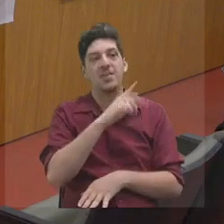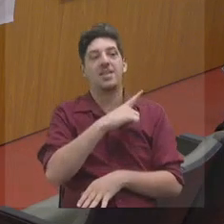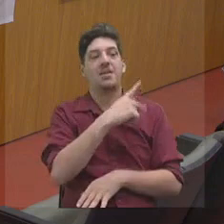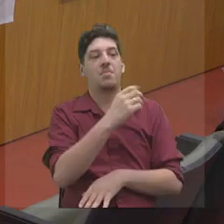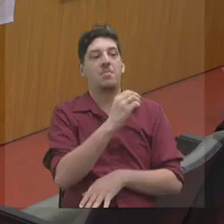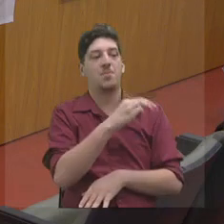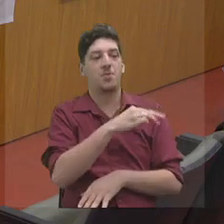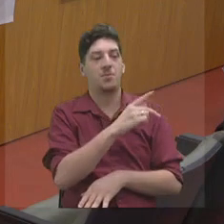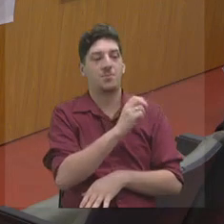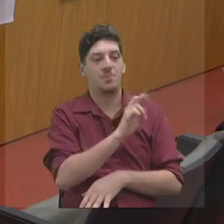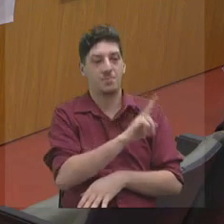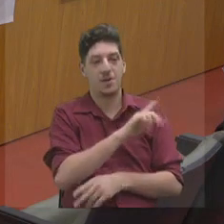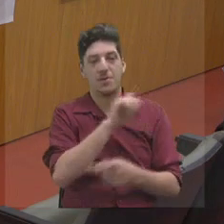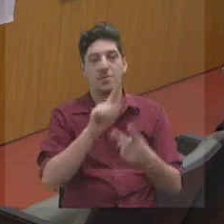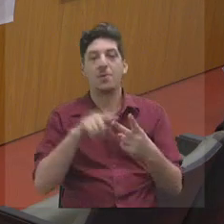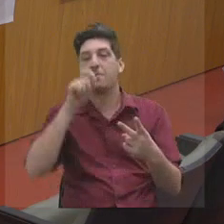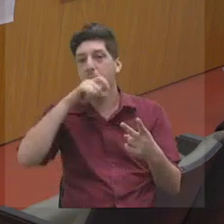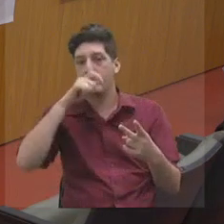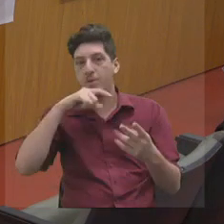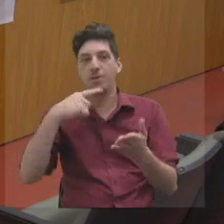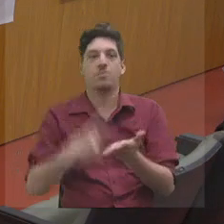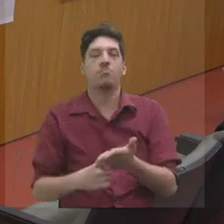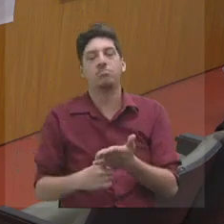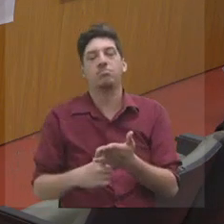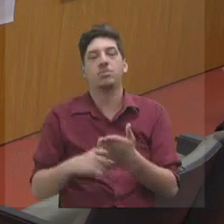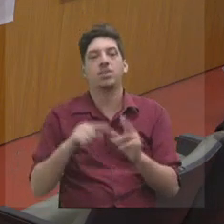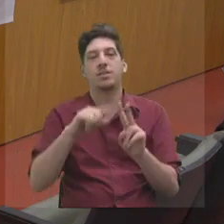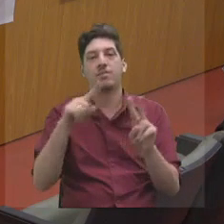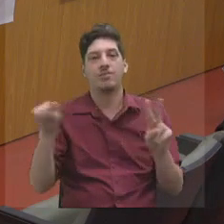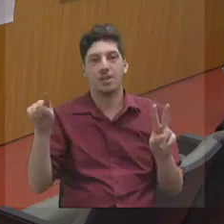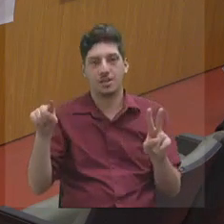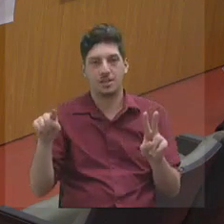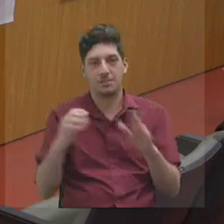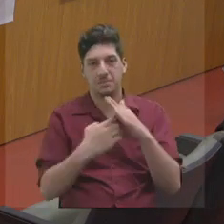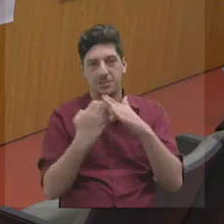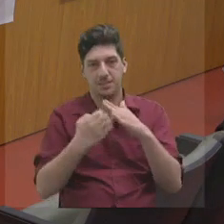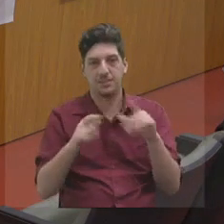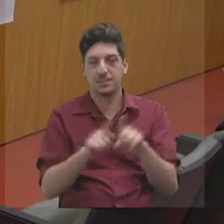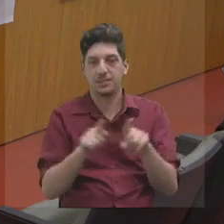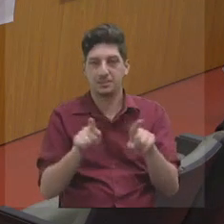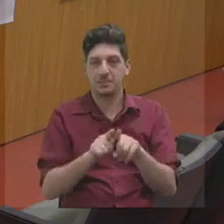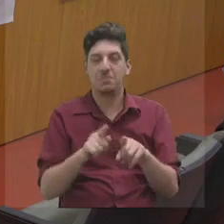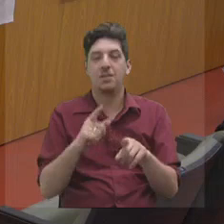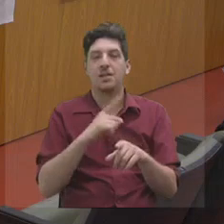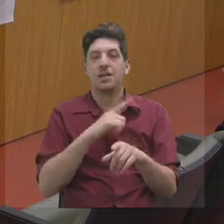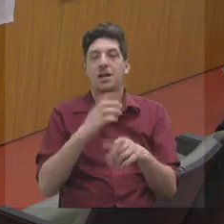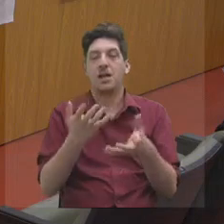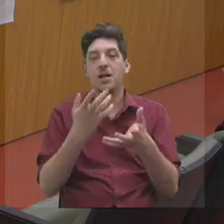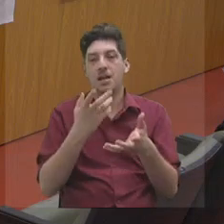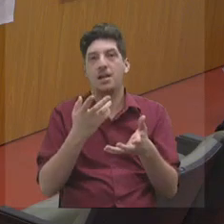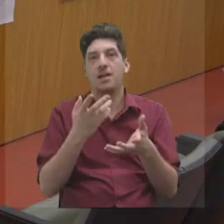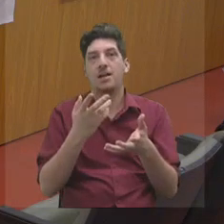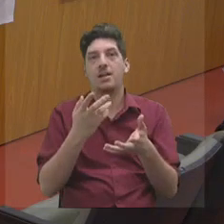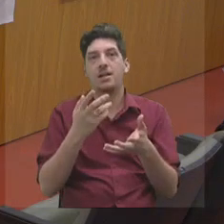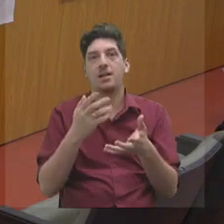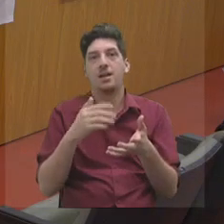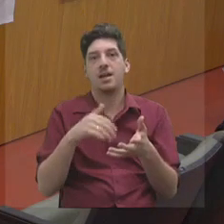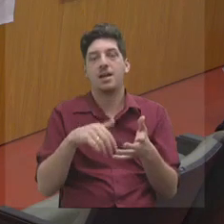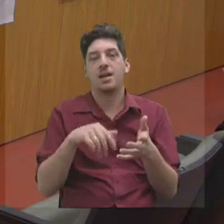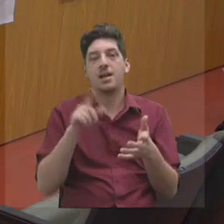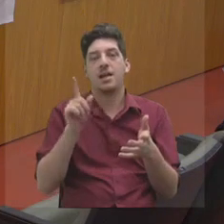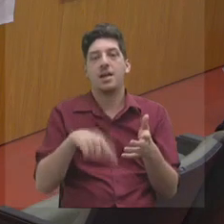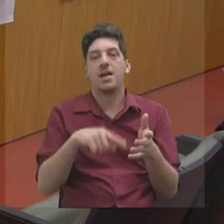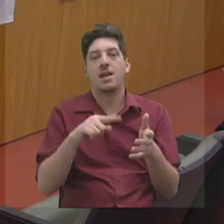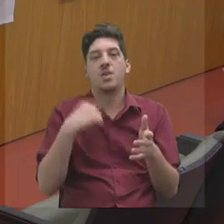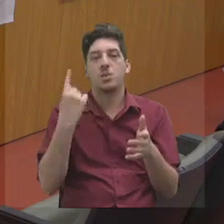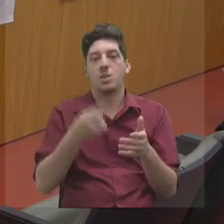papagaios está numa corda vale e também é eu queria no mais que